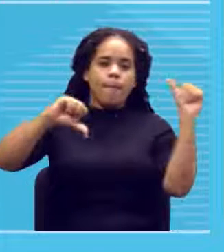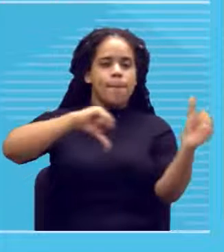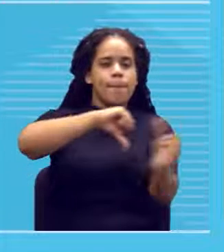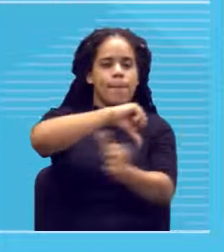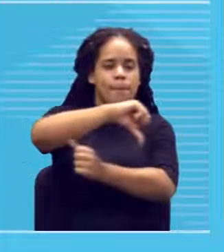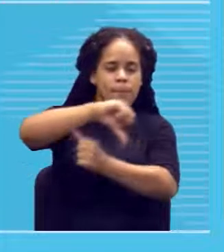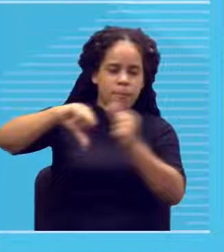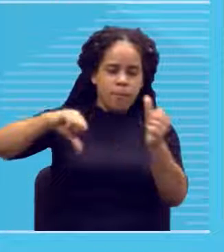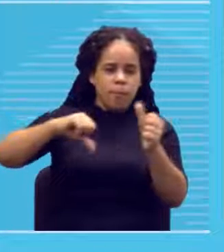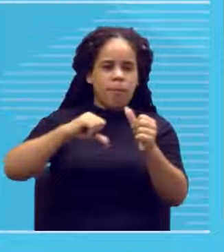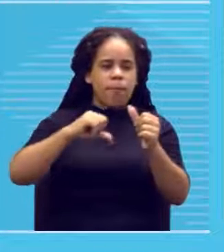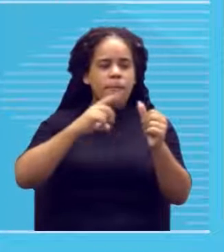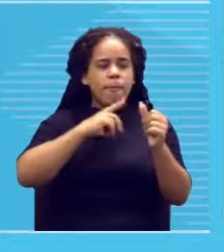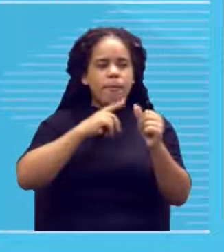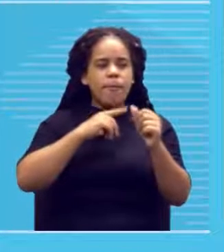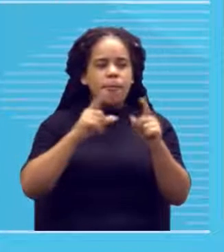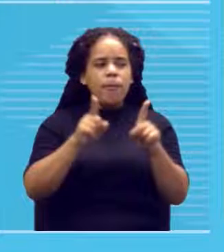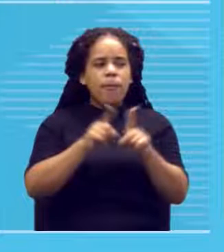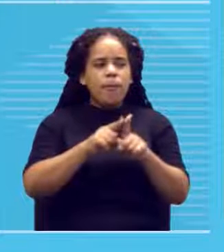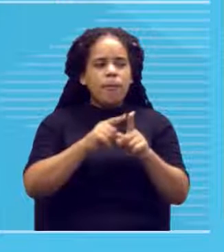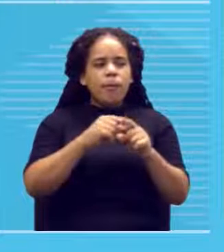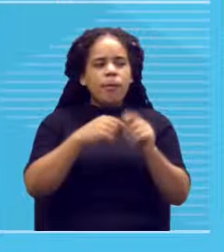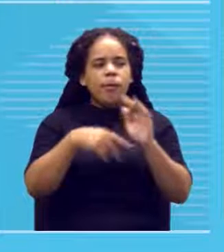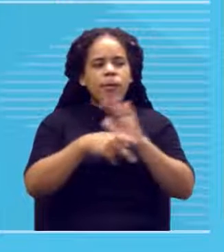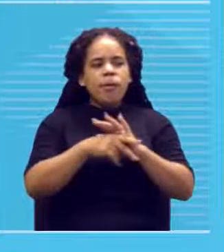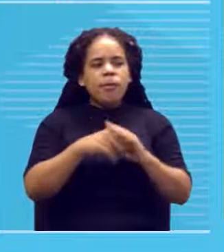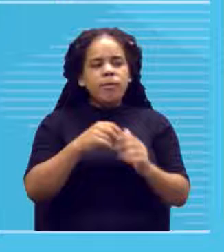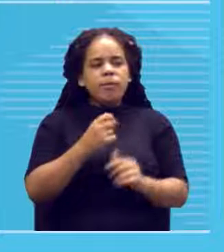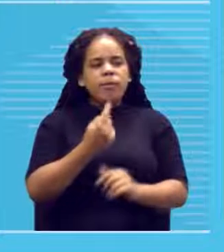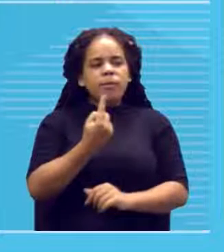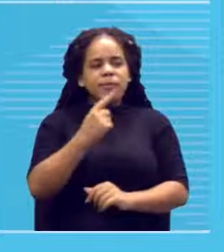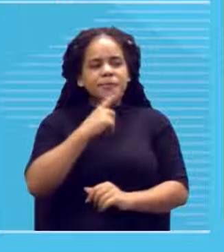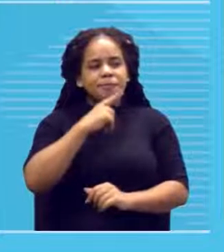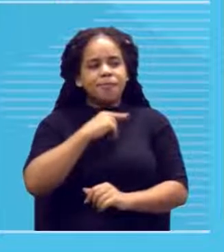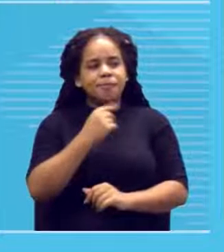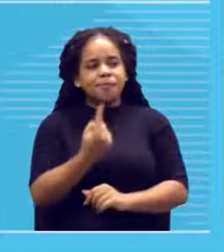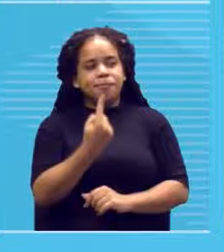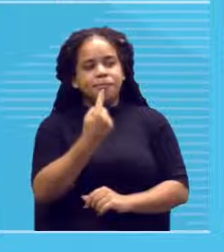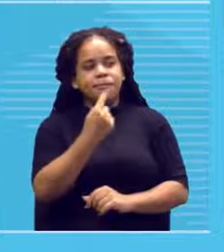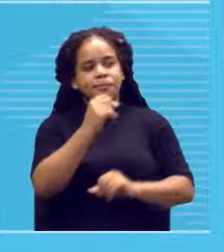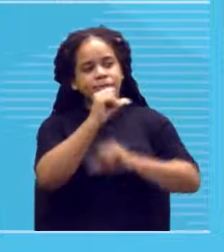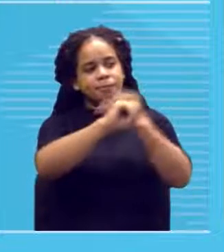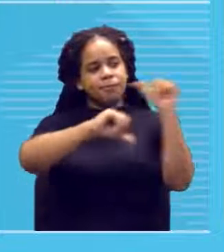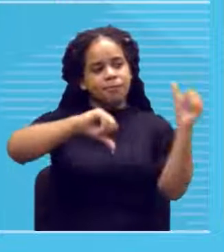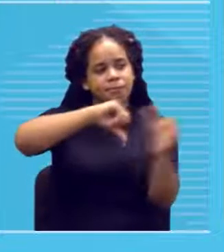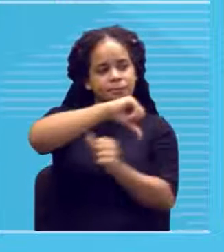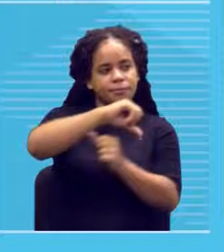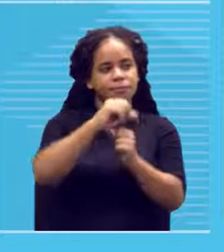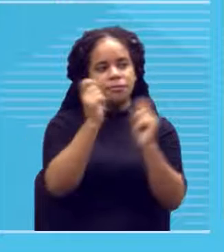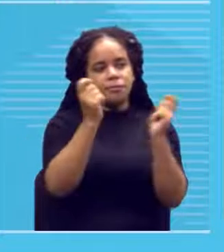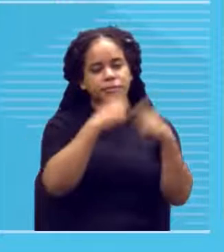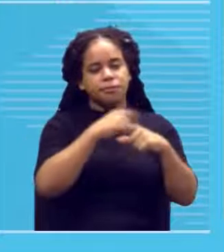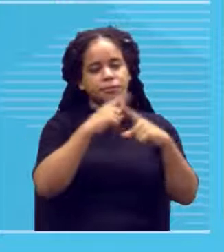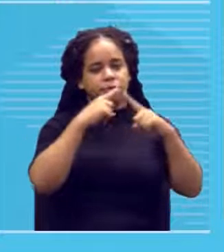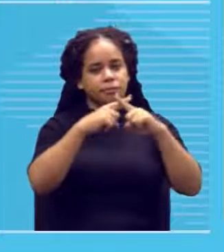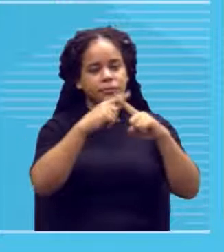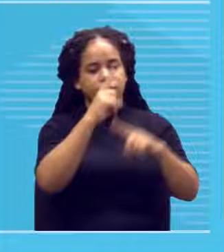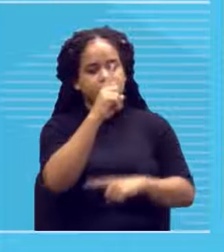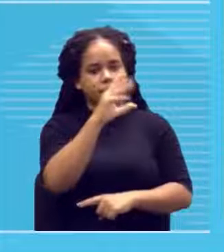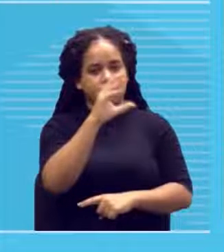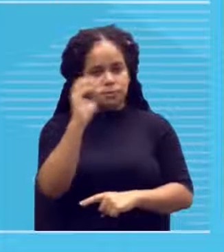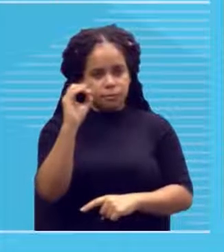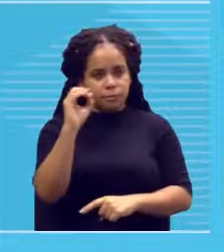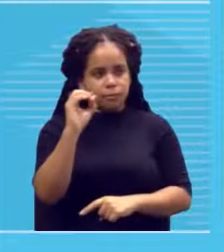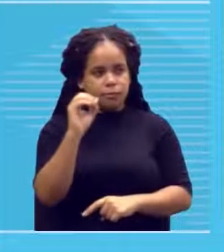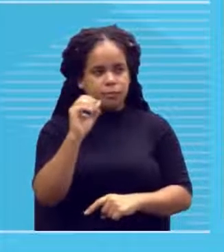uma casa para outra de uma unidade para outra ou eu multiplico por 100 caso